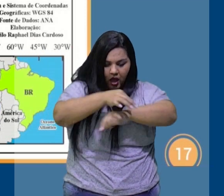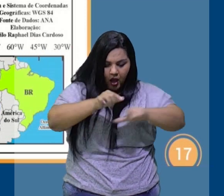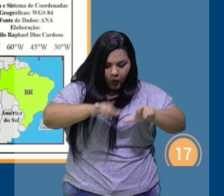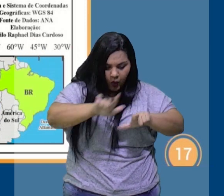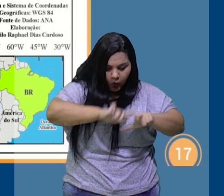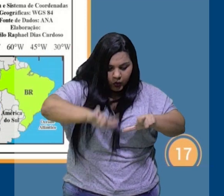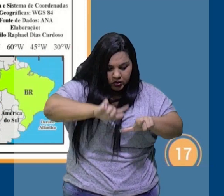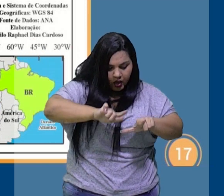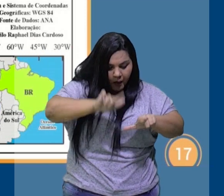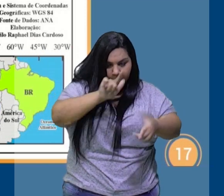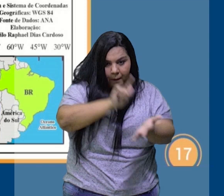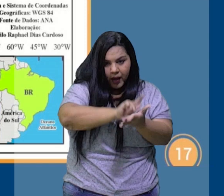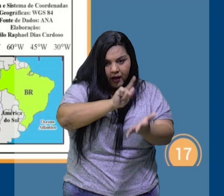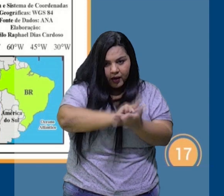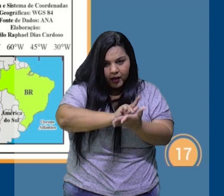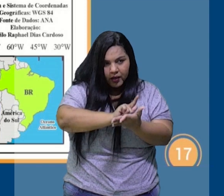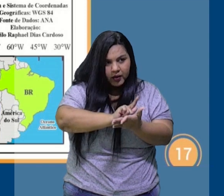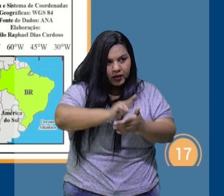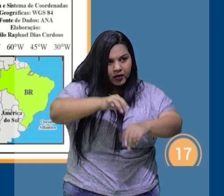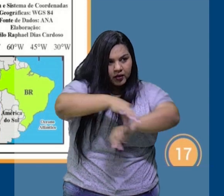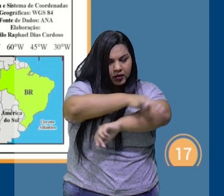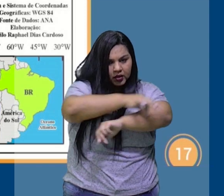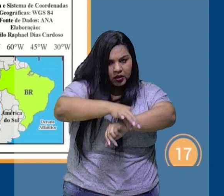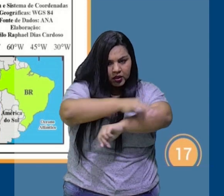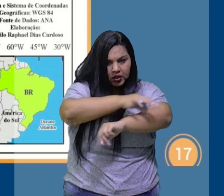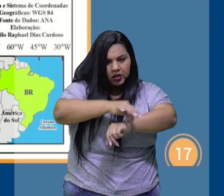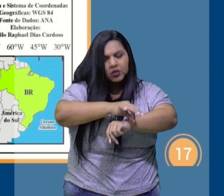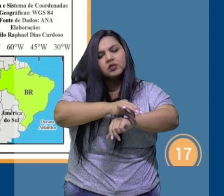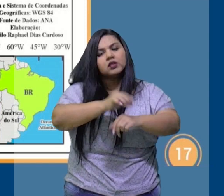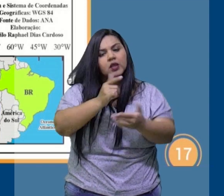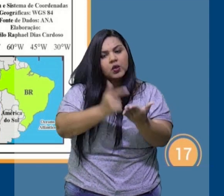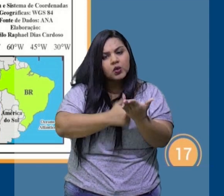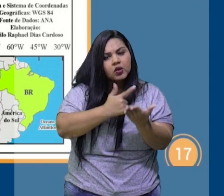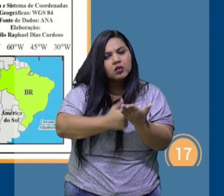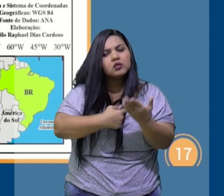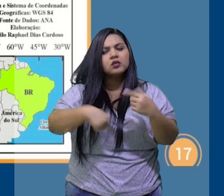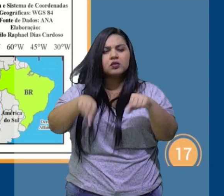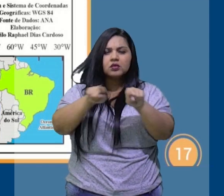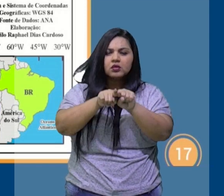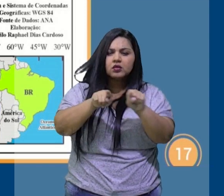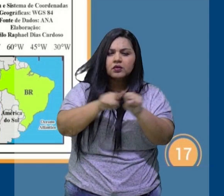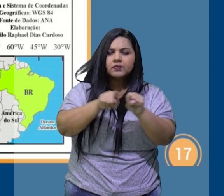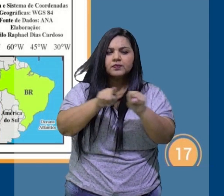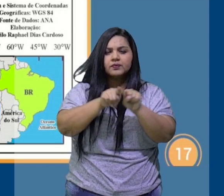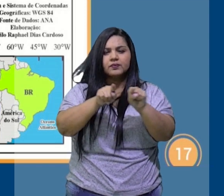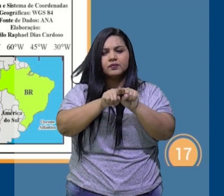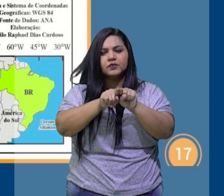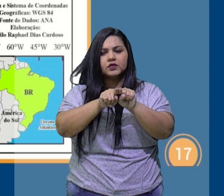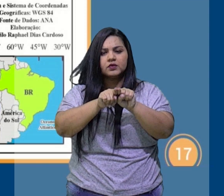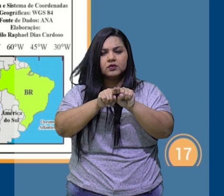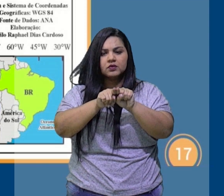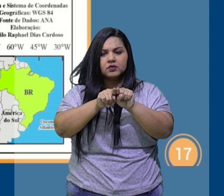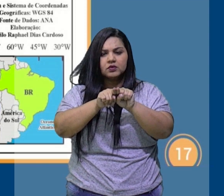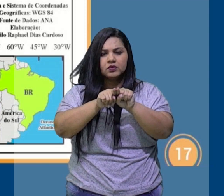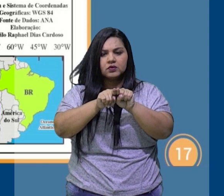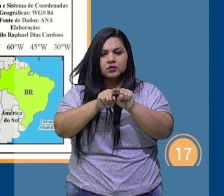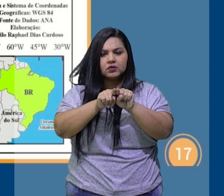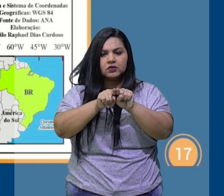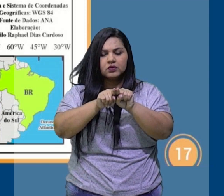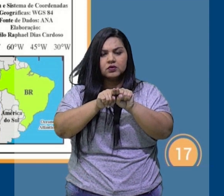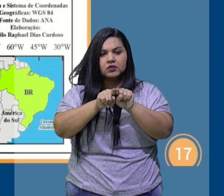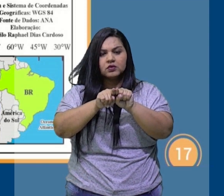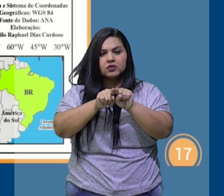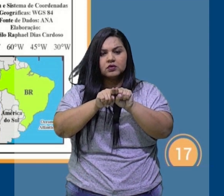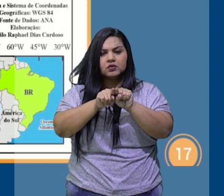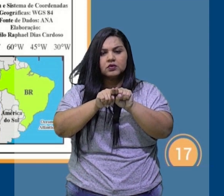você pega ali com o auxílio de uma régua, você pode pegar no livro ou até mesmo no atlas geográfico, né? E